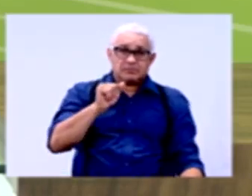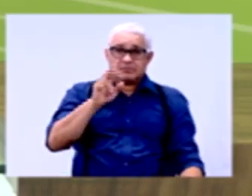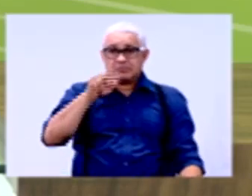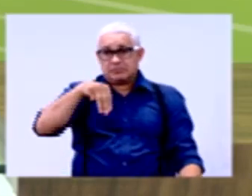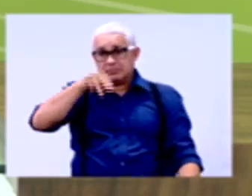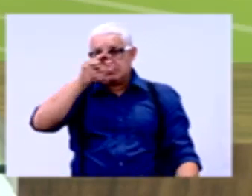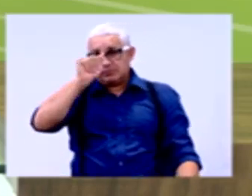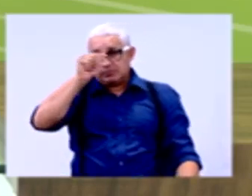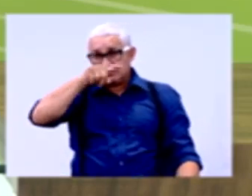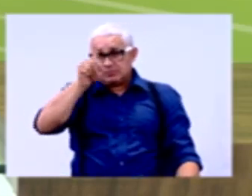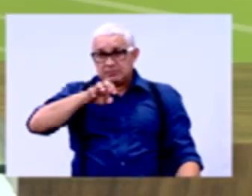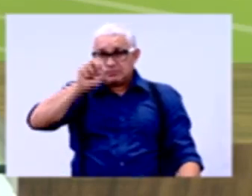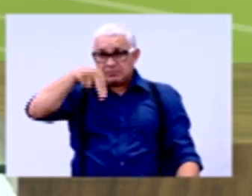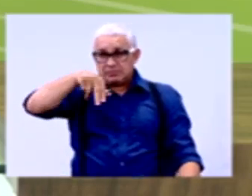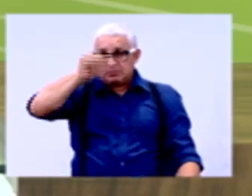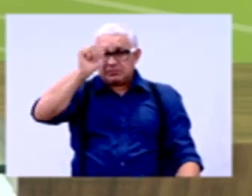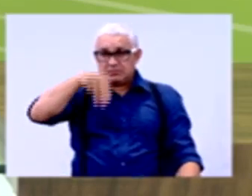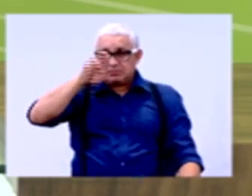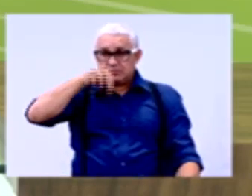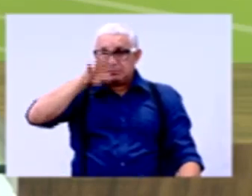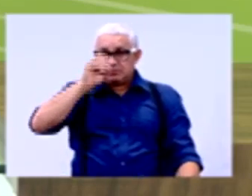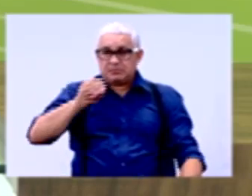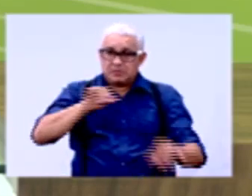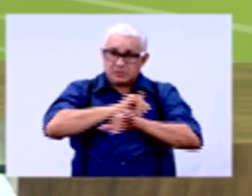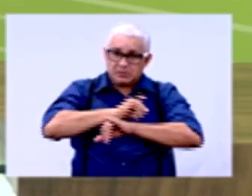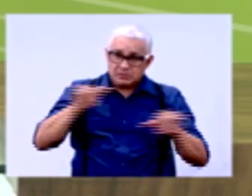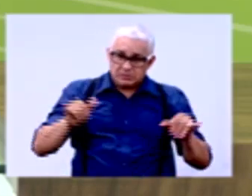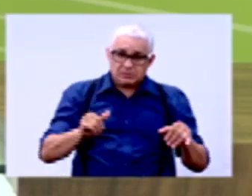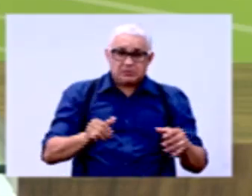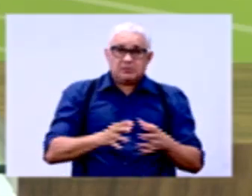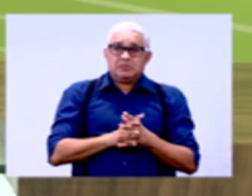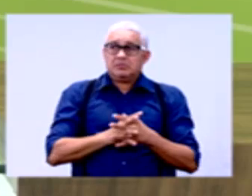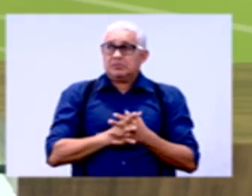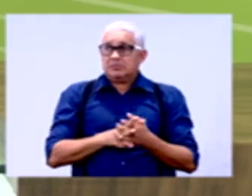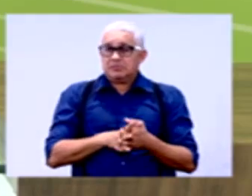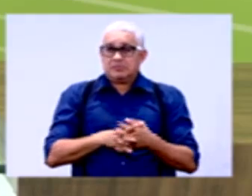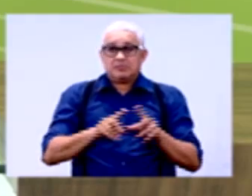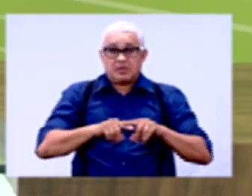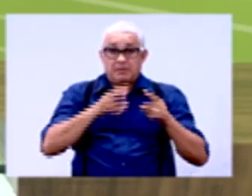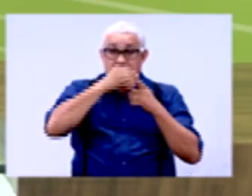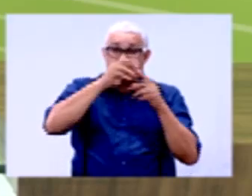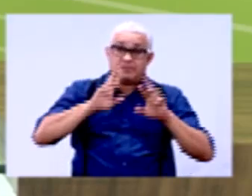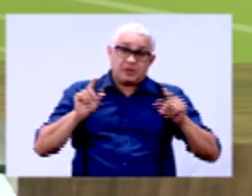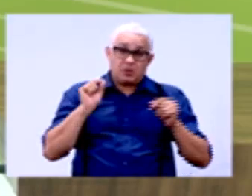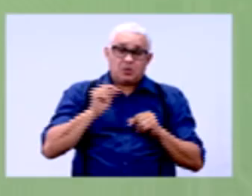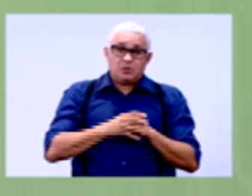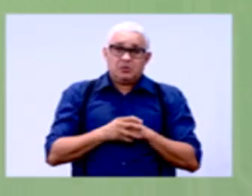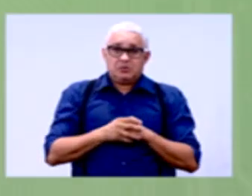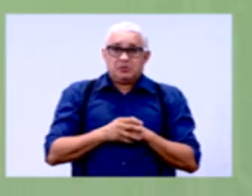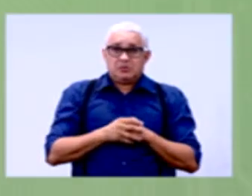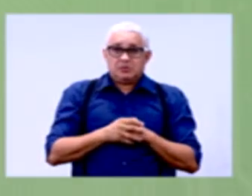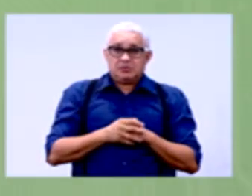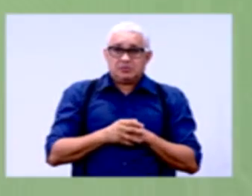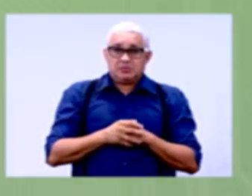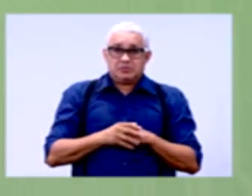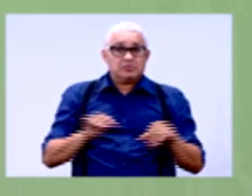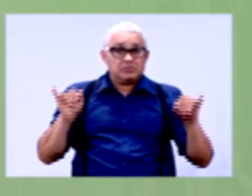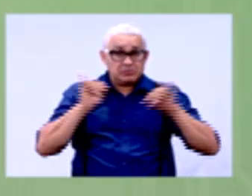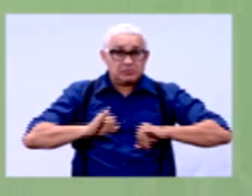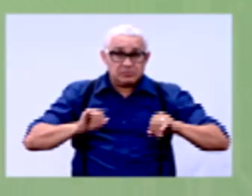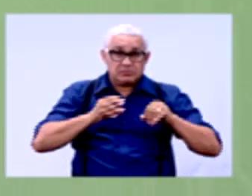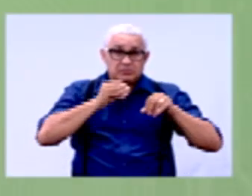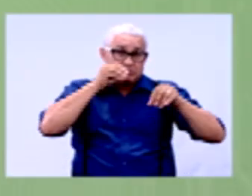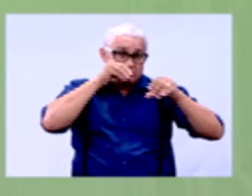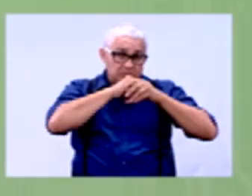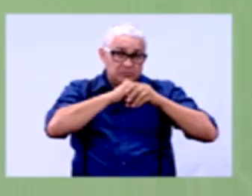de ciência da informação segue a mesma linha do conceito convencional. Porém, a principal diferença é que na informática o armazenamento pode